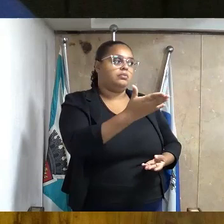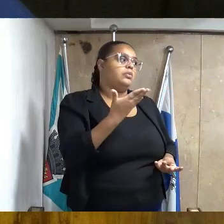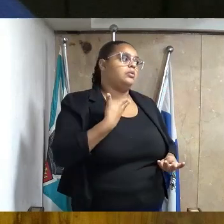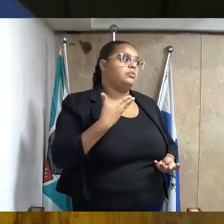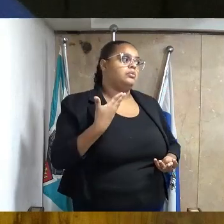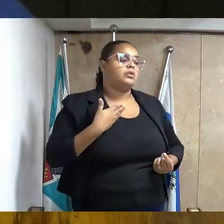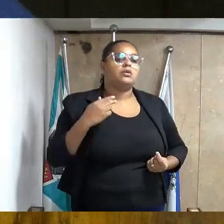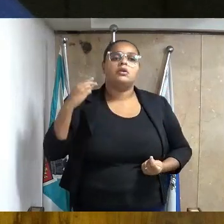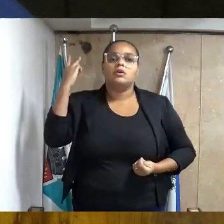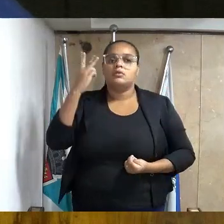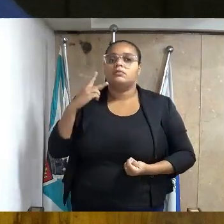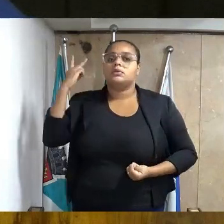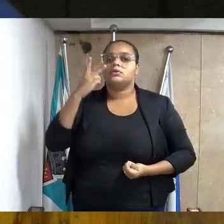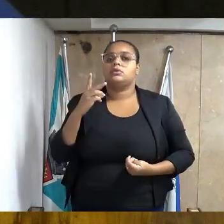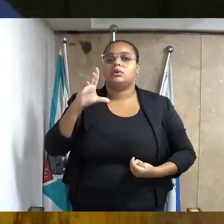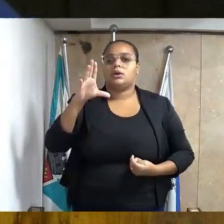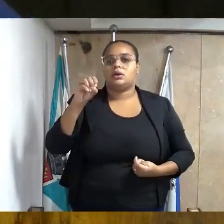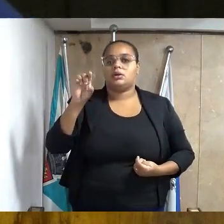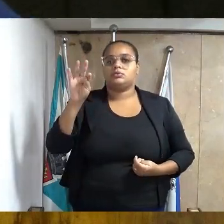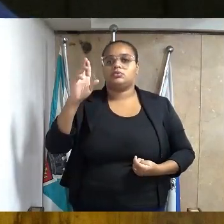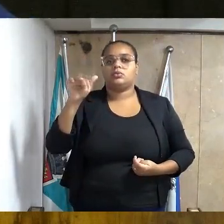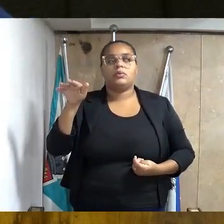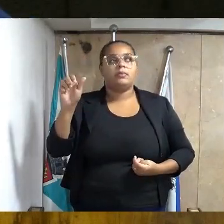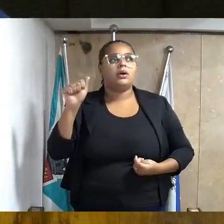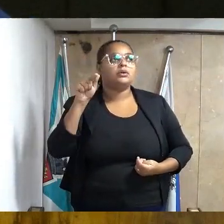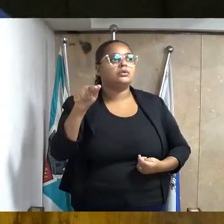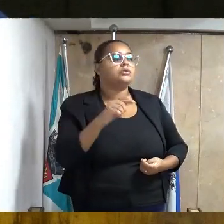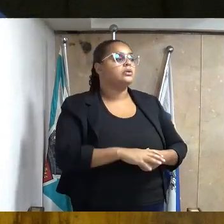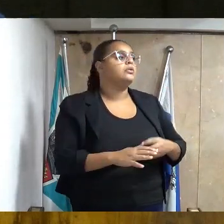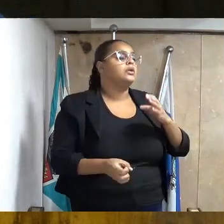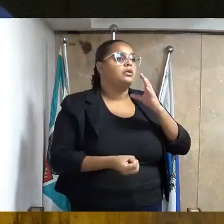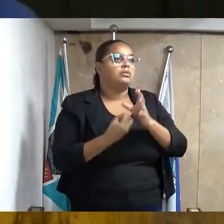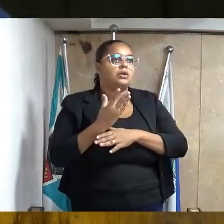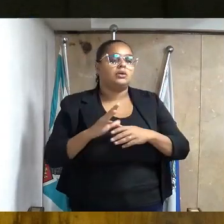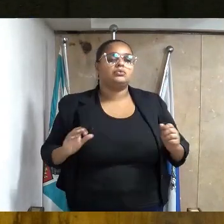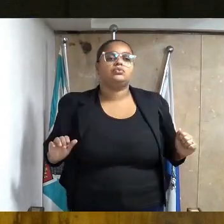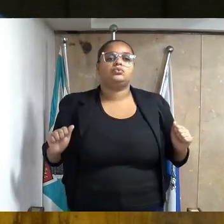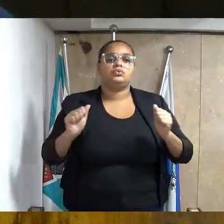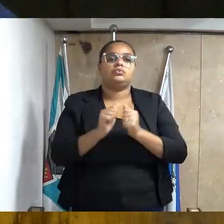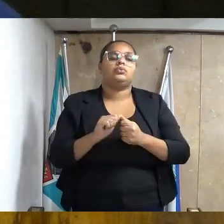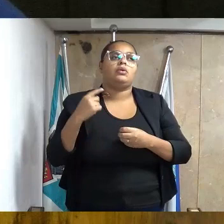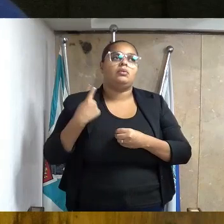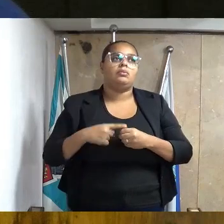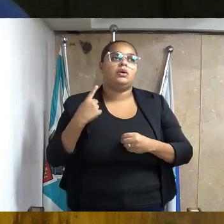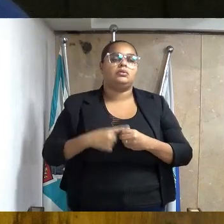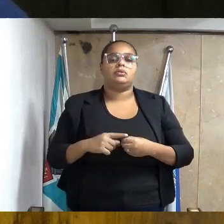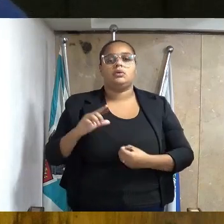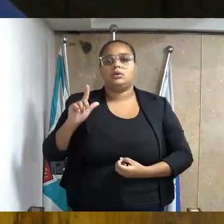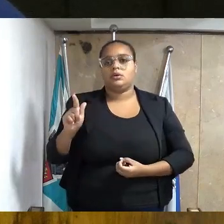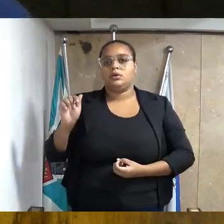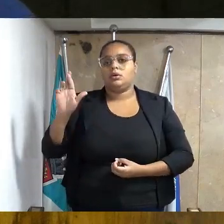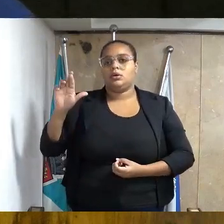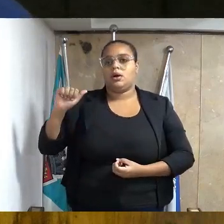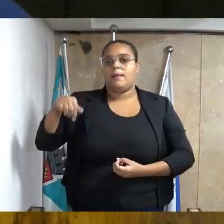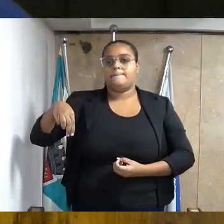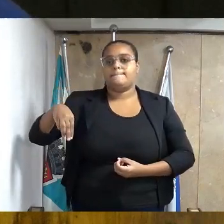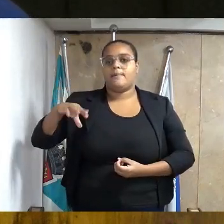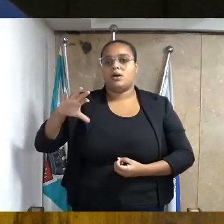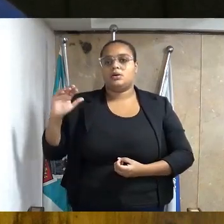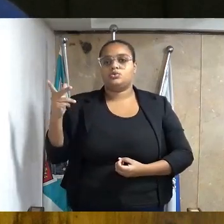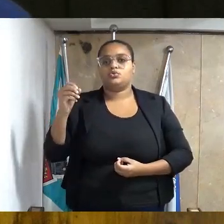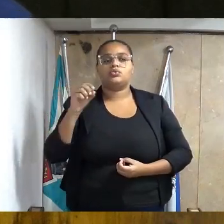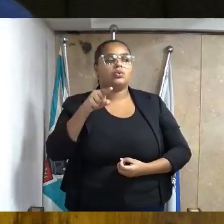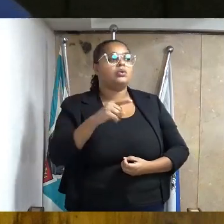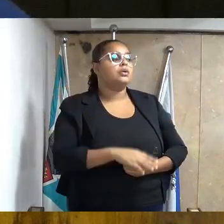amigo vereador Cláudio Tomás. Fomos criados juntos ali no bairro do Gramacho e conheço a vida